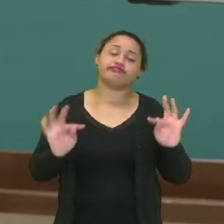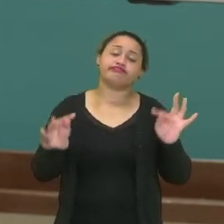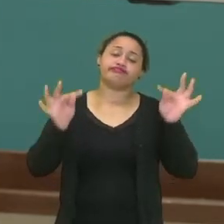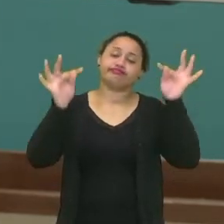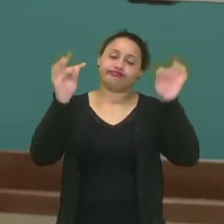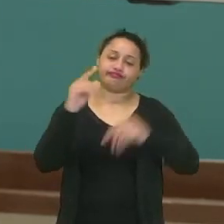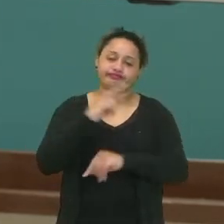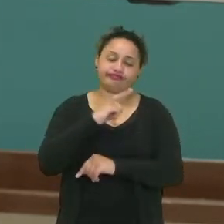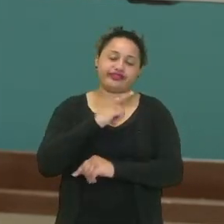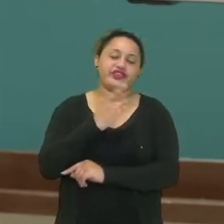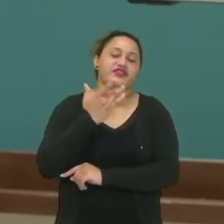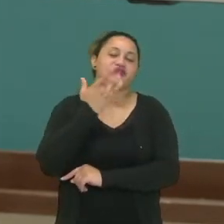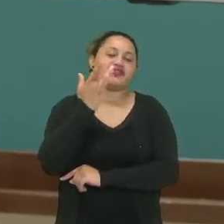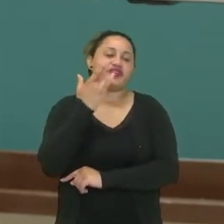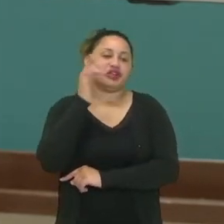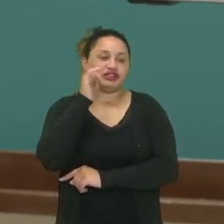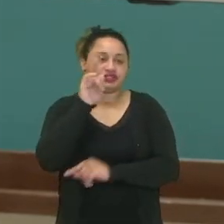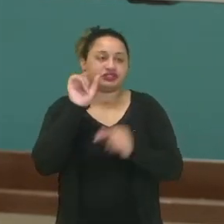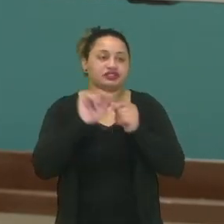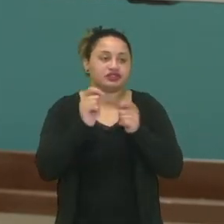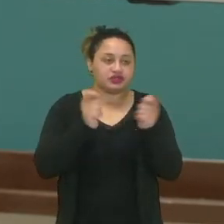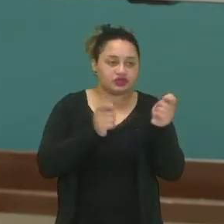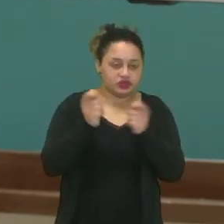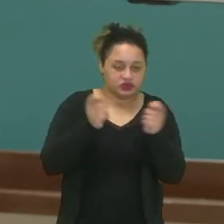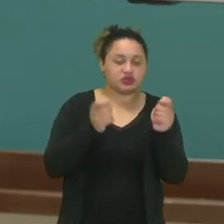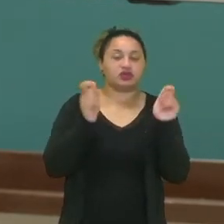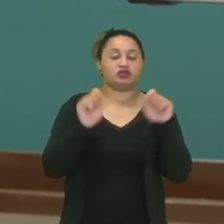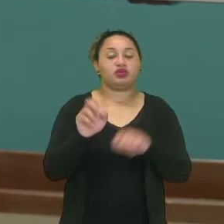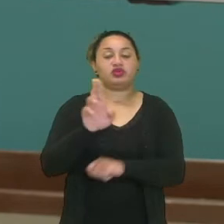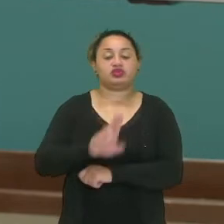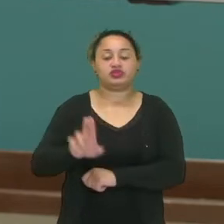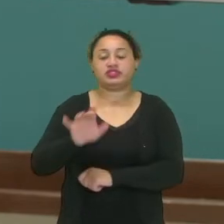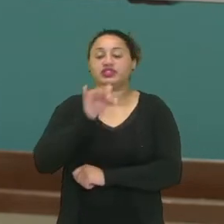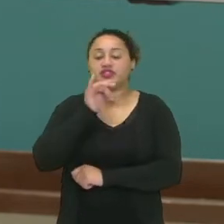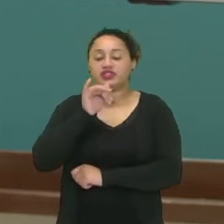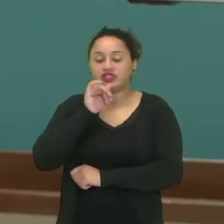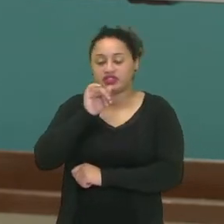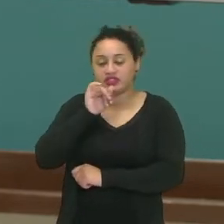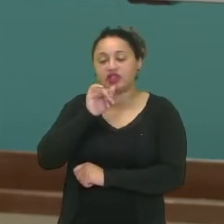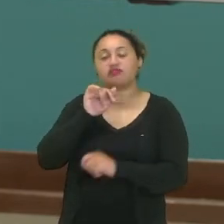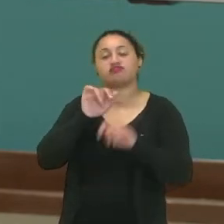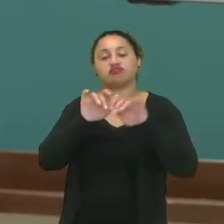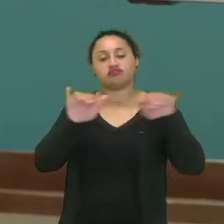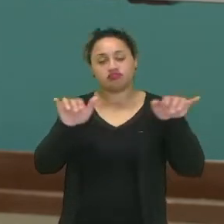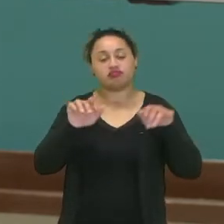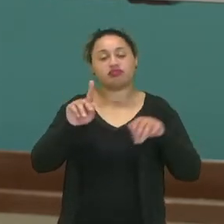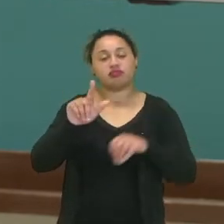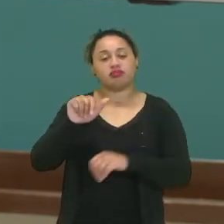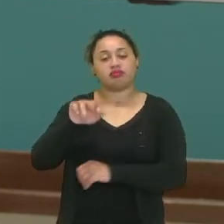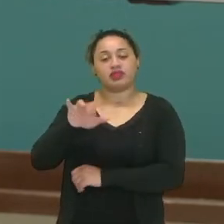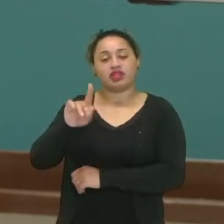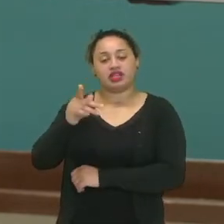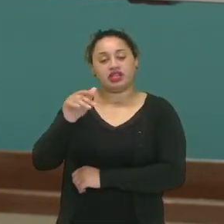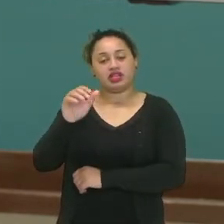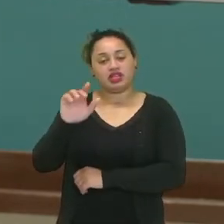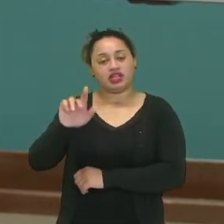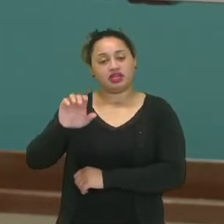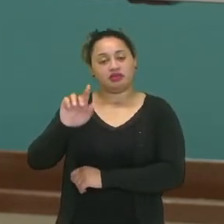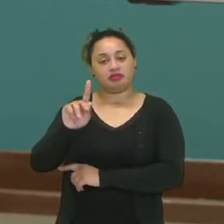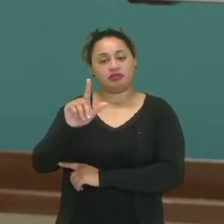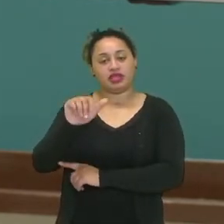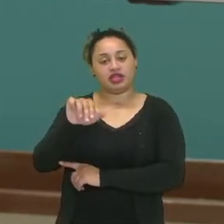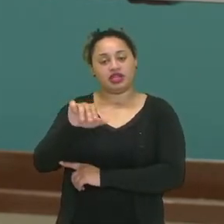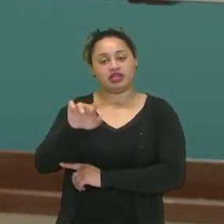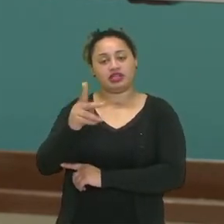muito fácil da gente fazer esse controle. Você pode utilizar, por exemplo, a nossa plataforma que a gente usa do Google Docs, as